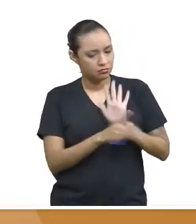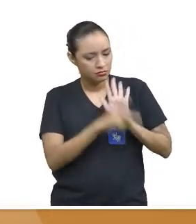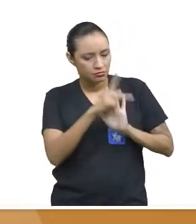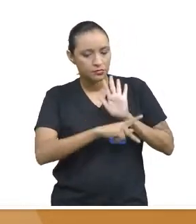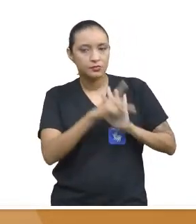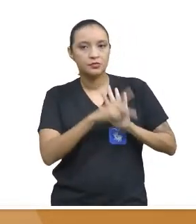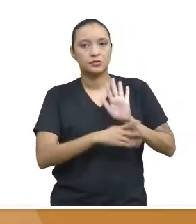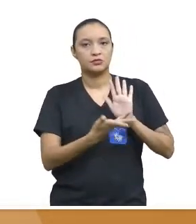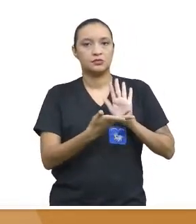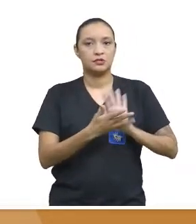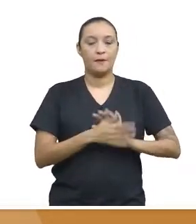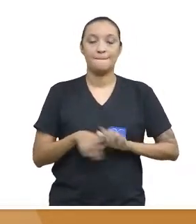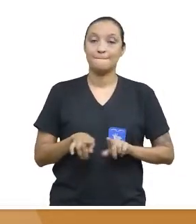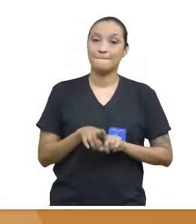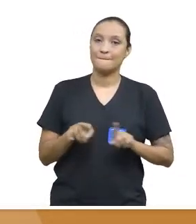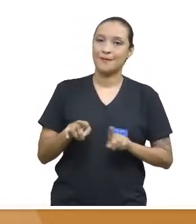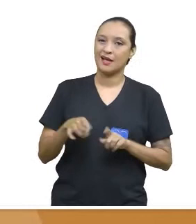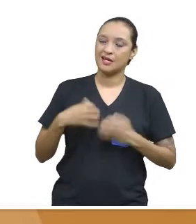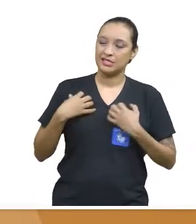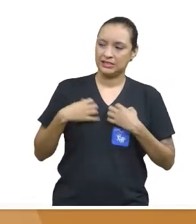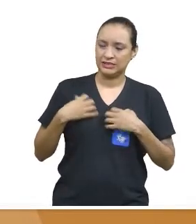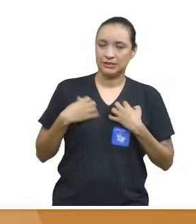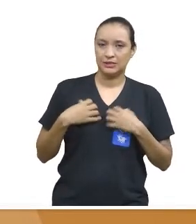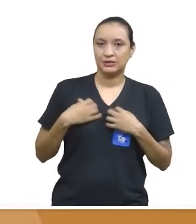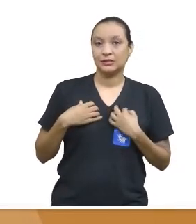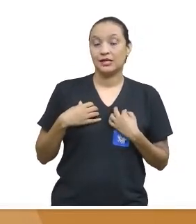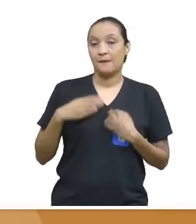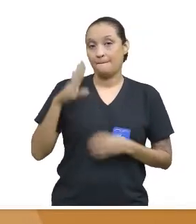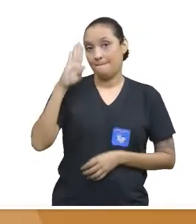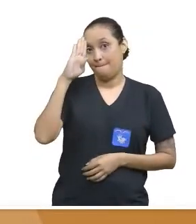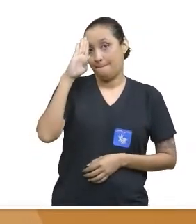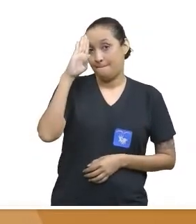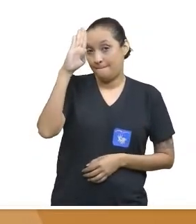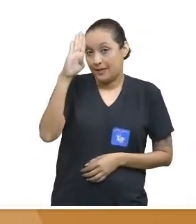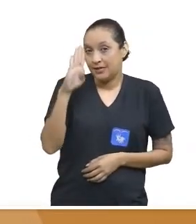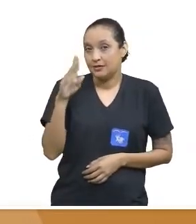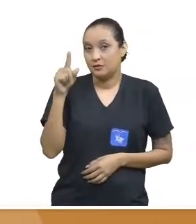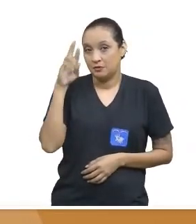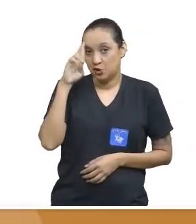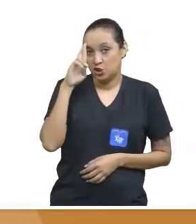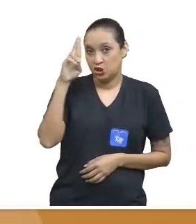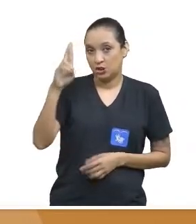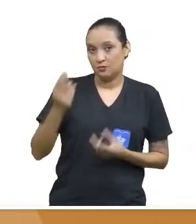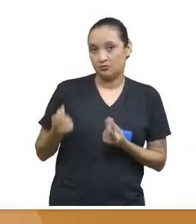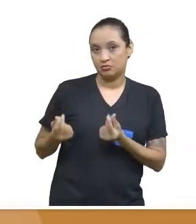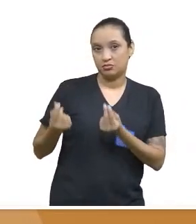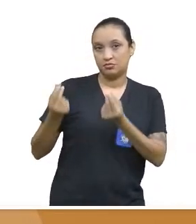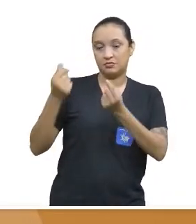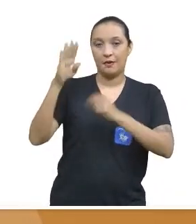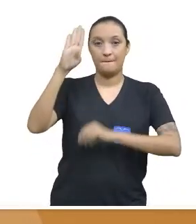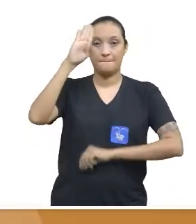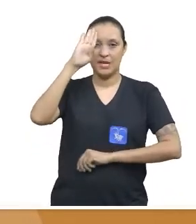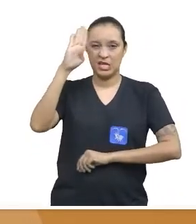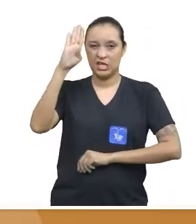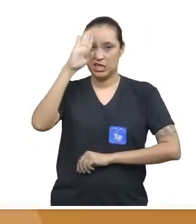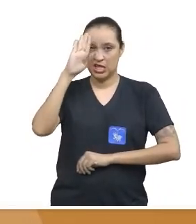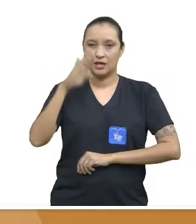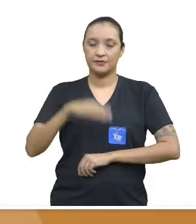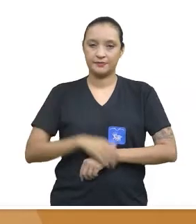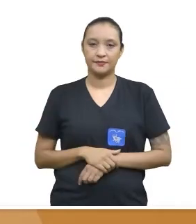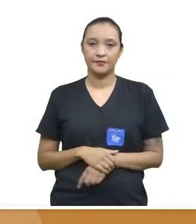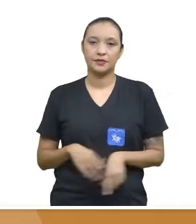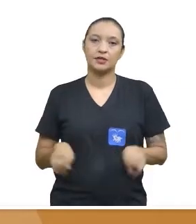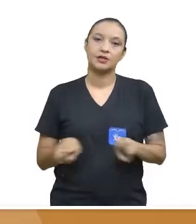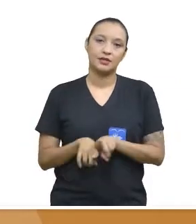ele incomodava bastante, principalmente grandes latifundiários, militares mais radicais e a